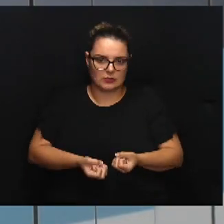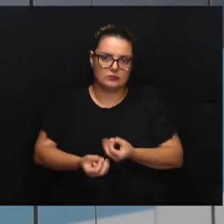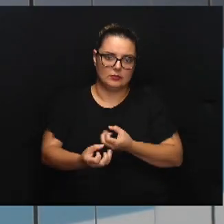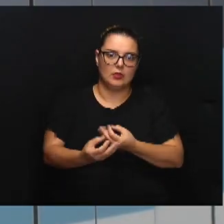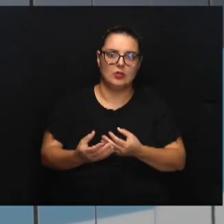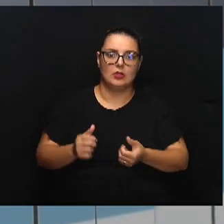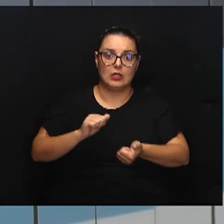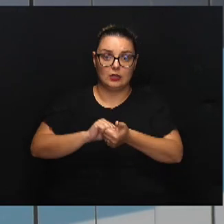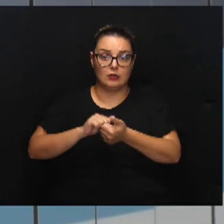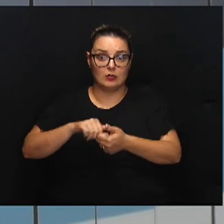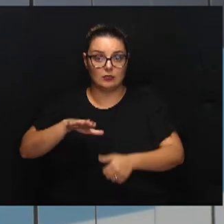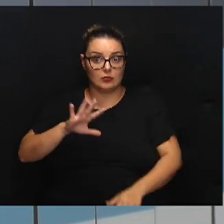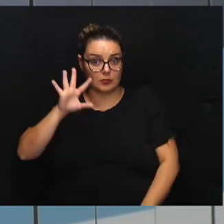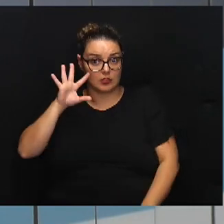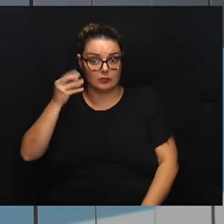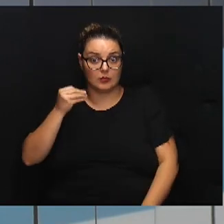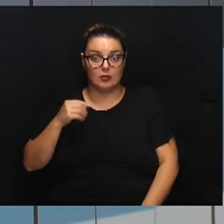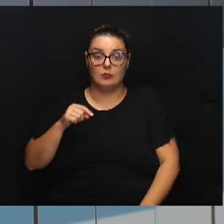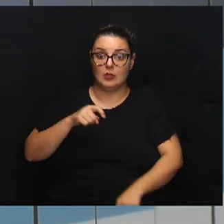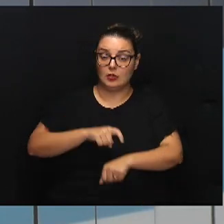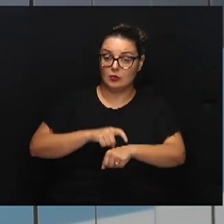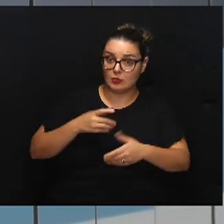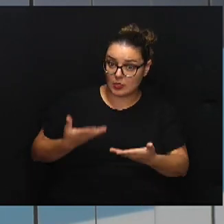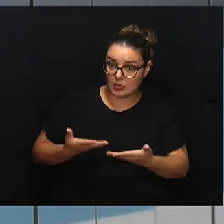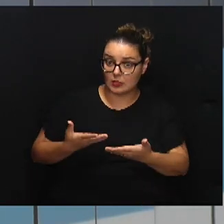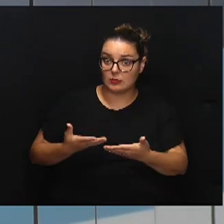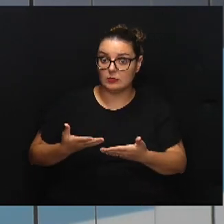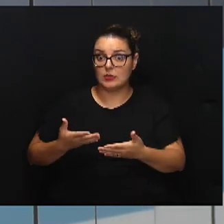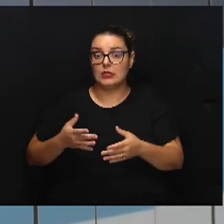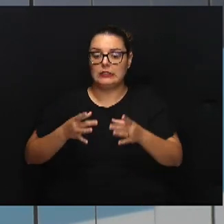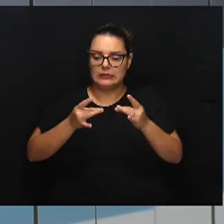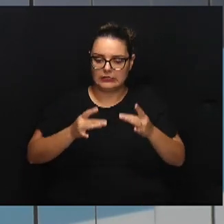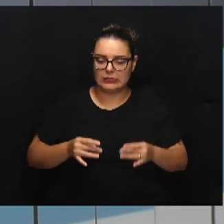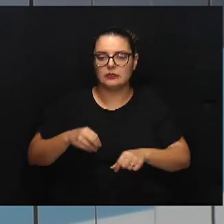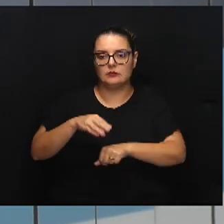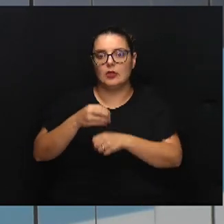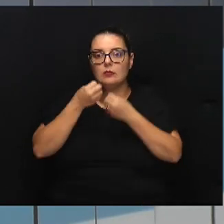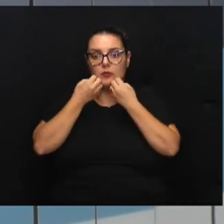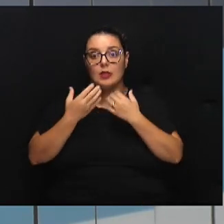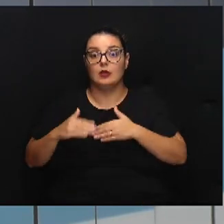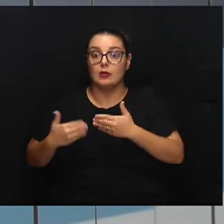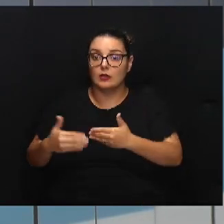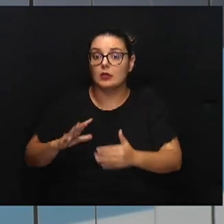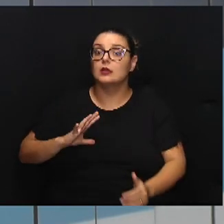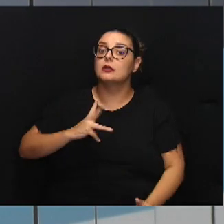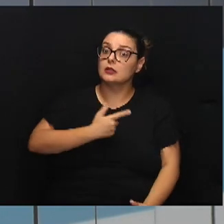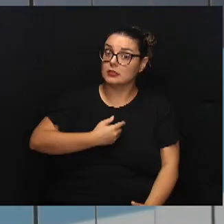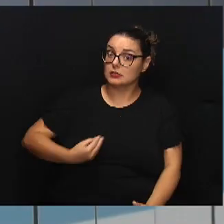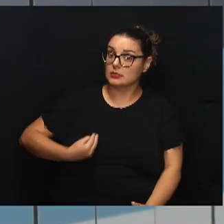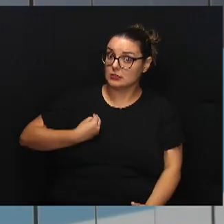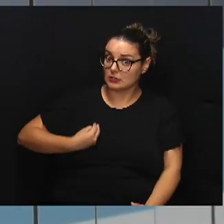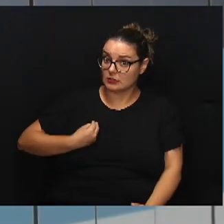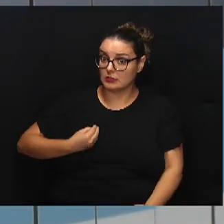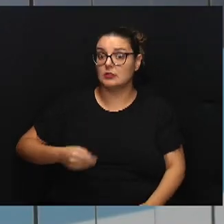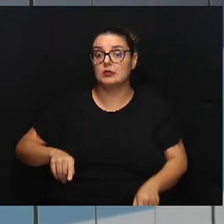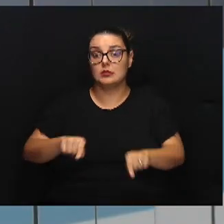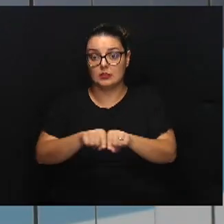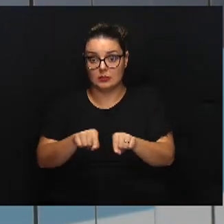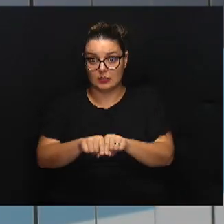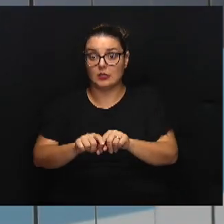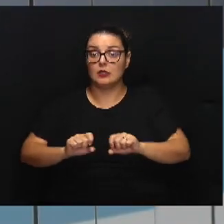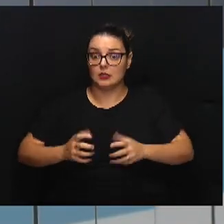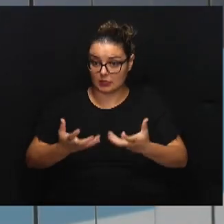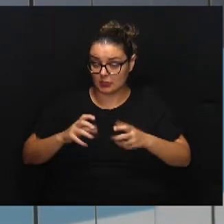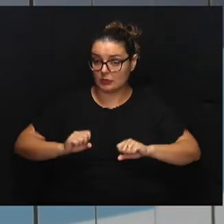mais o nosso conhecimento, mas nas situações já bem delimitadas, bem indicadas, era um procedimento que salva vidas. E, inclusive, gostaria de